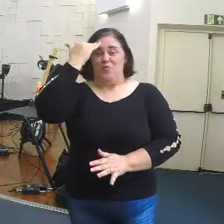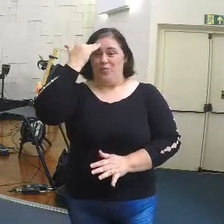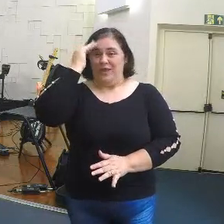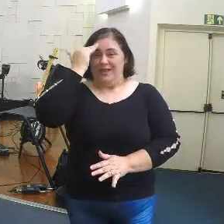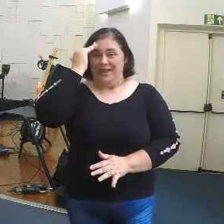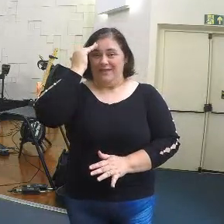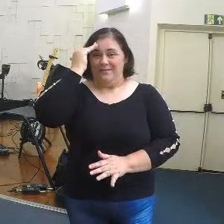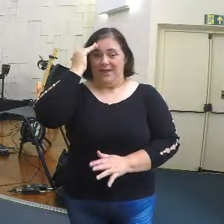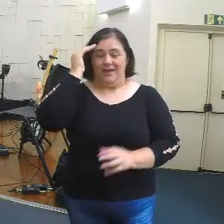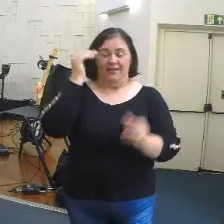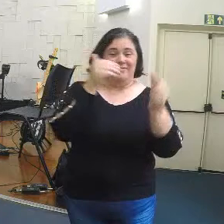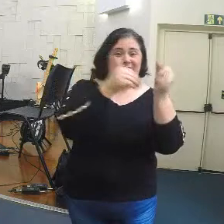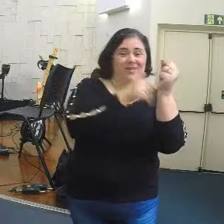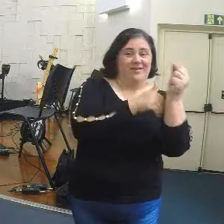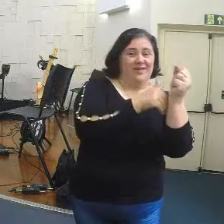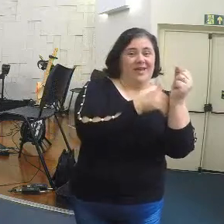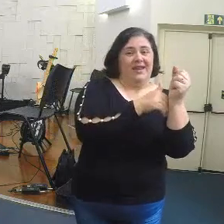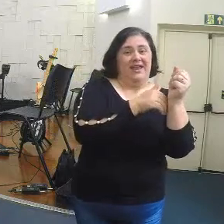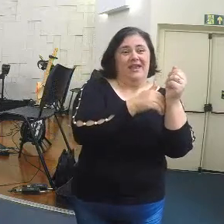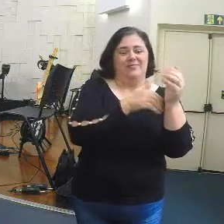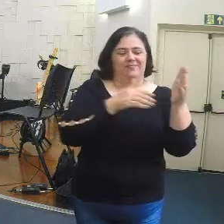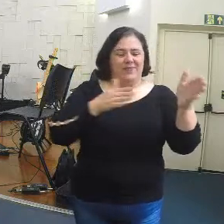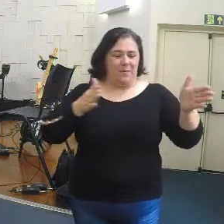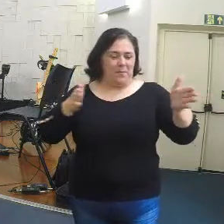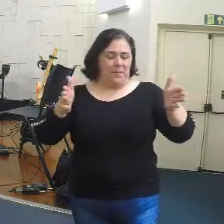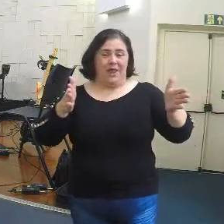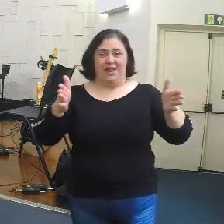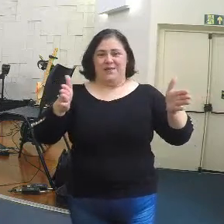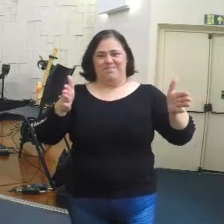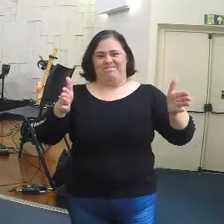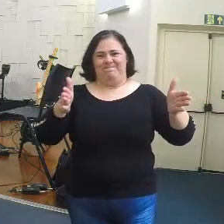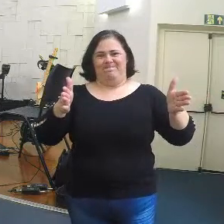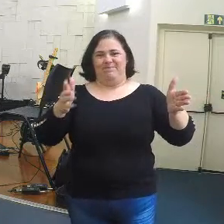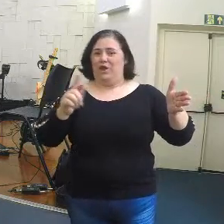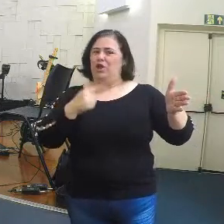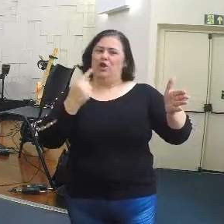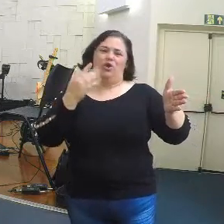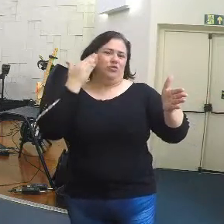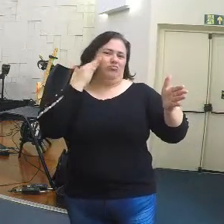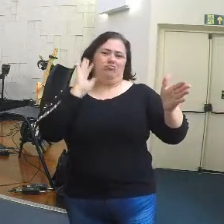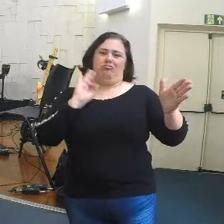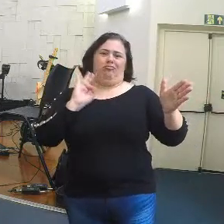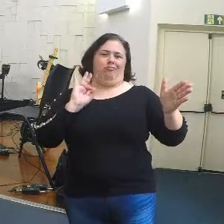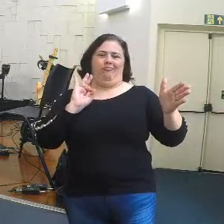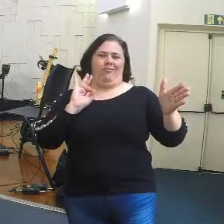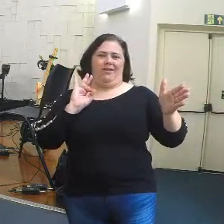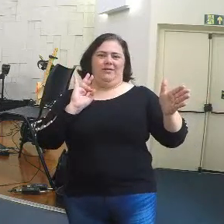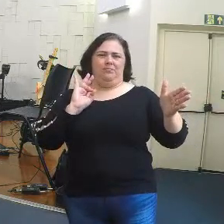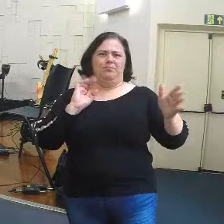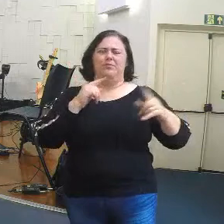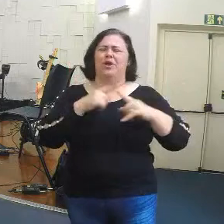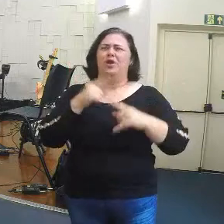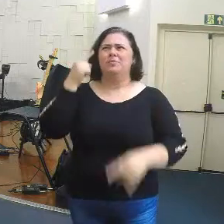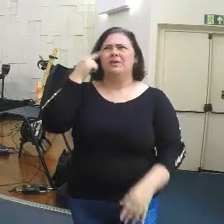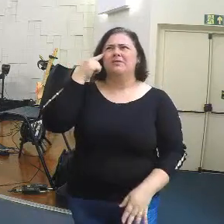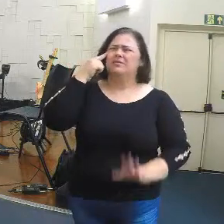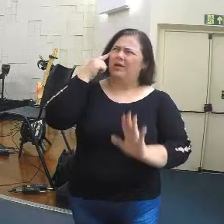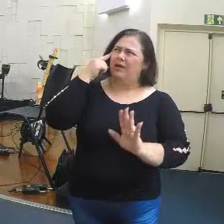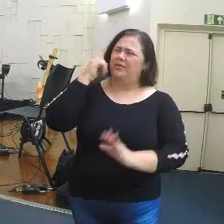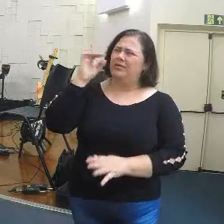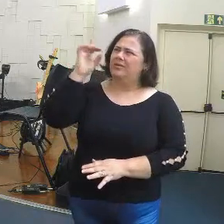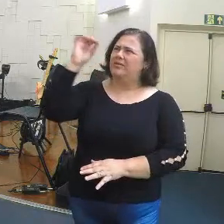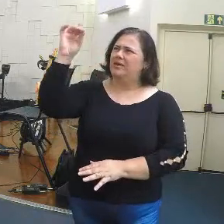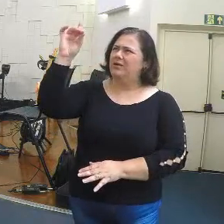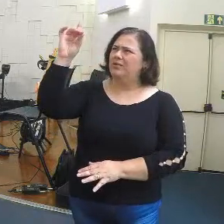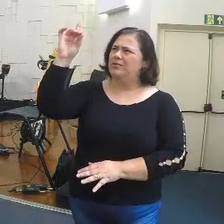uma distância que nunca será superada. Você começa a pensar, porque Deus lhe deu a razão, lhe